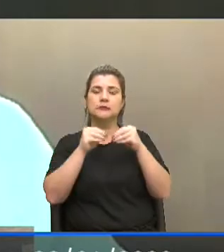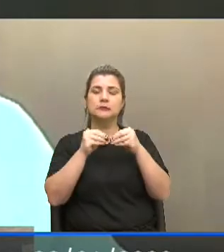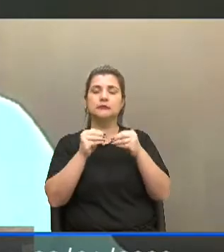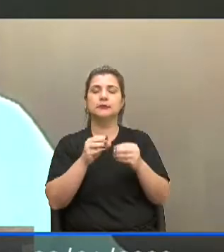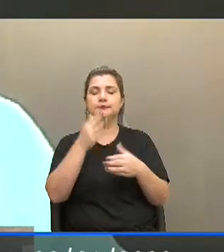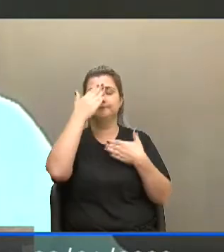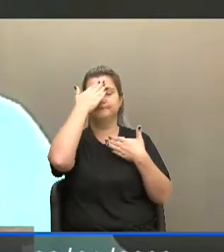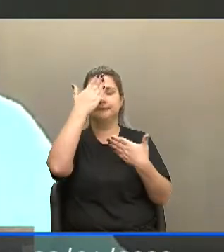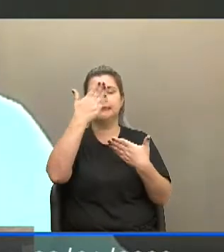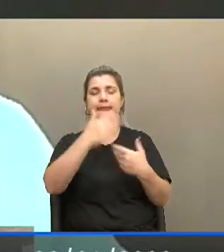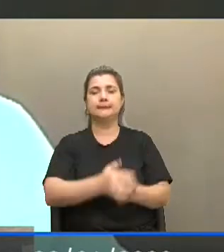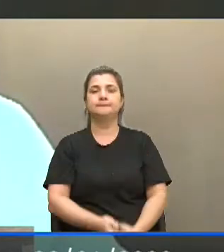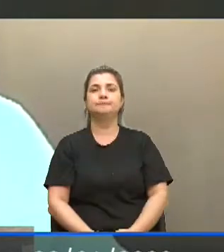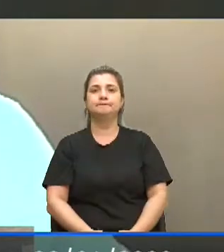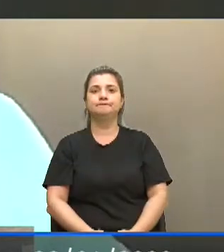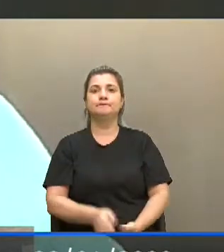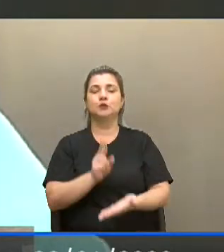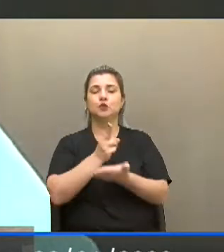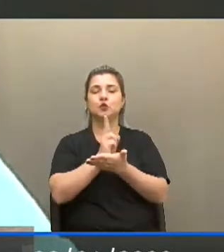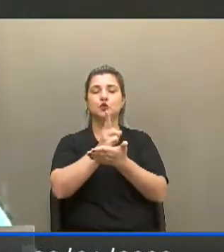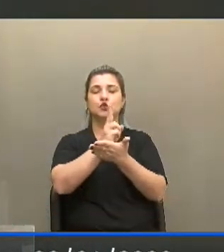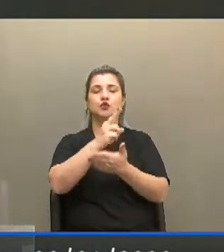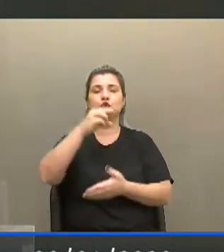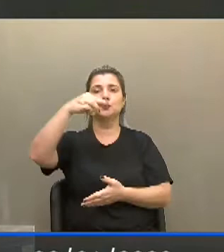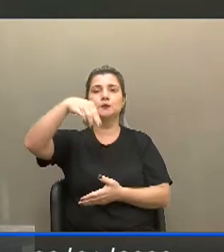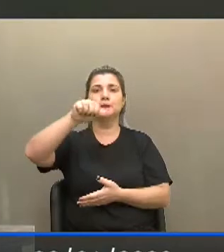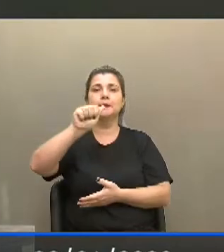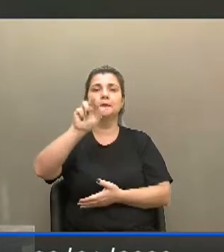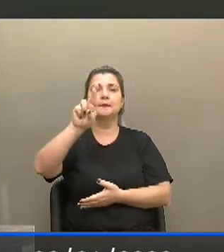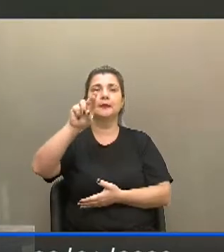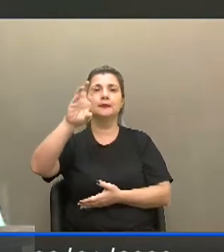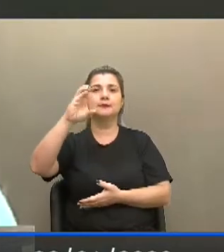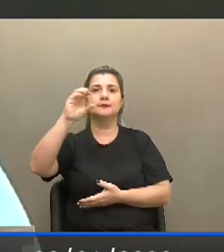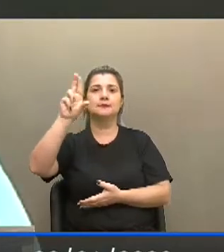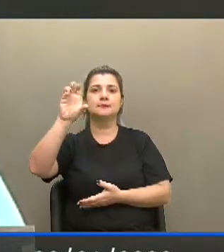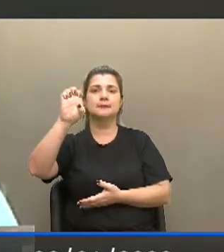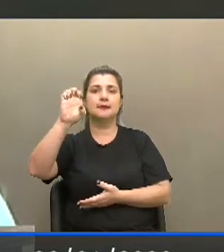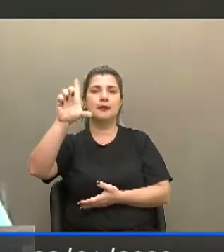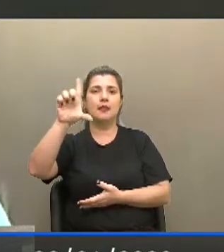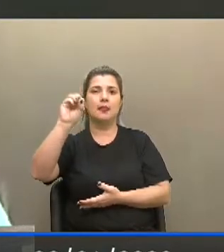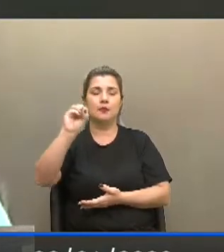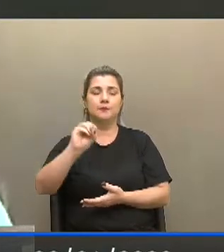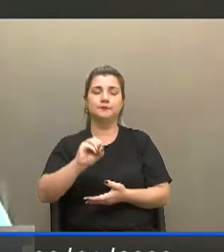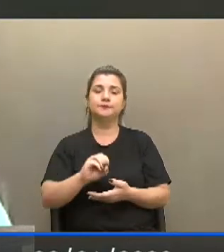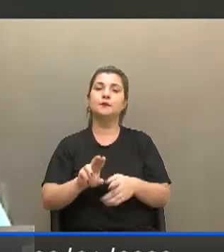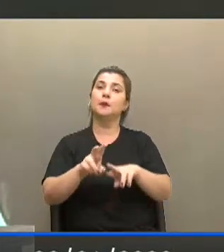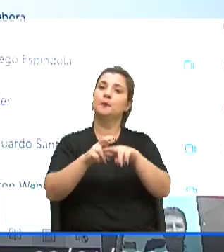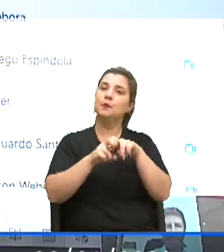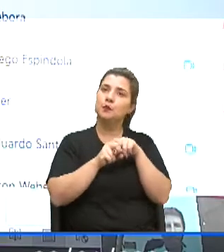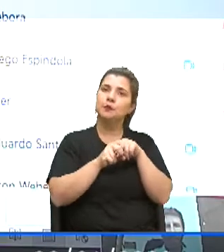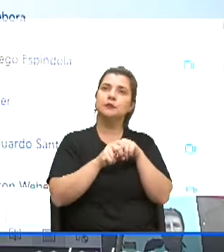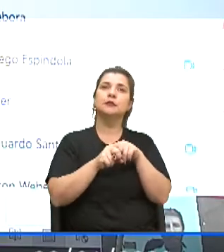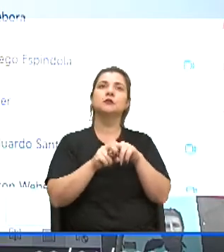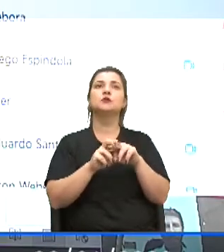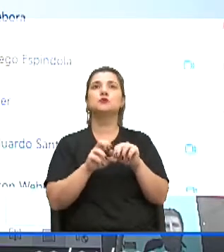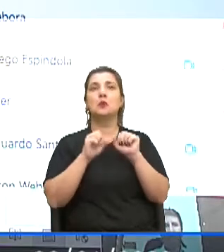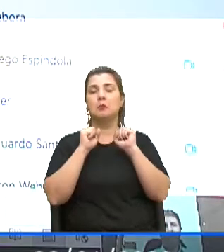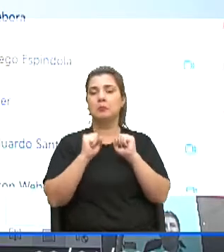todos. Prossiga, doutor Marcelo, por gentileza. Então, basicamente, a gente depois vai poder